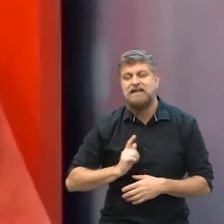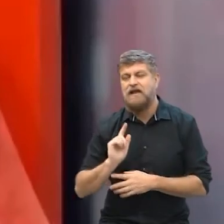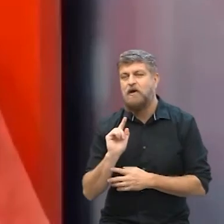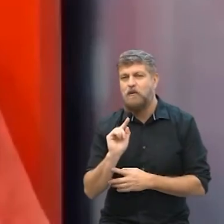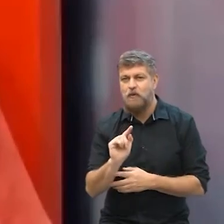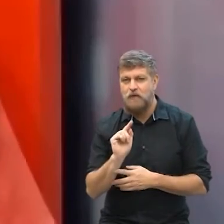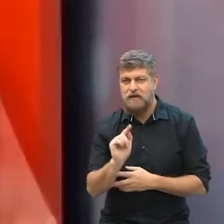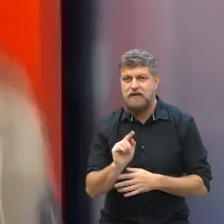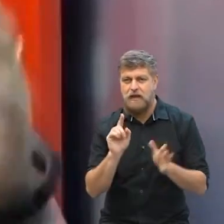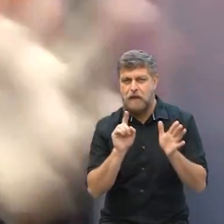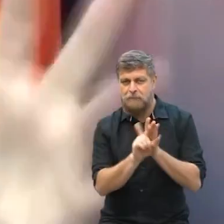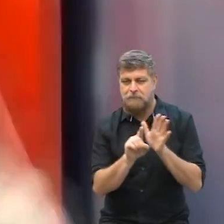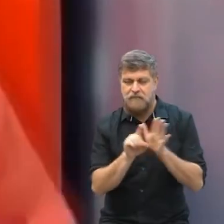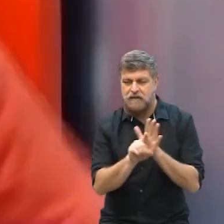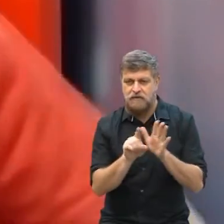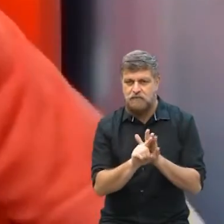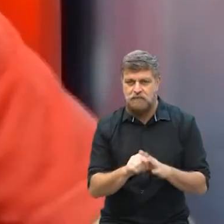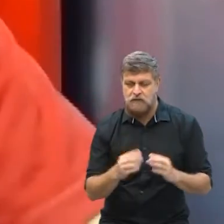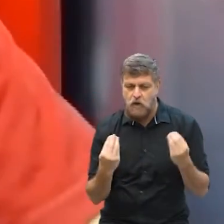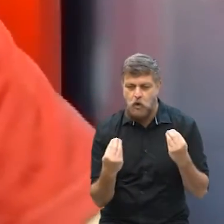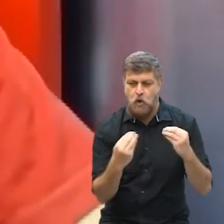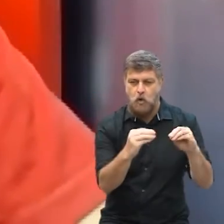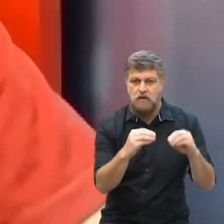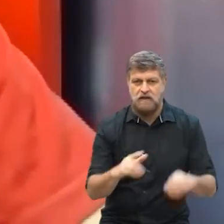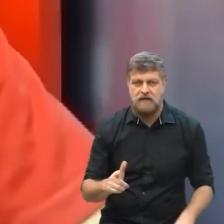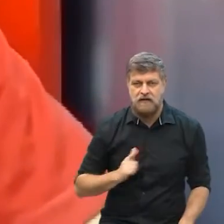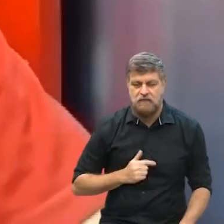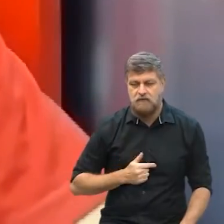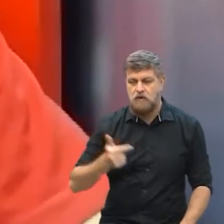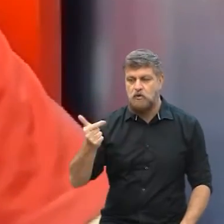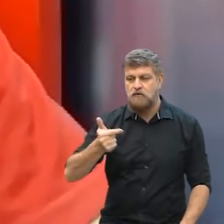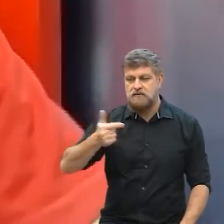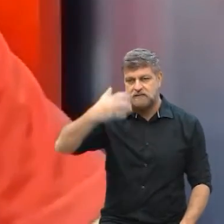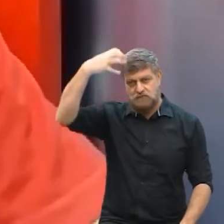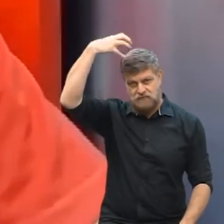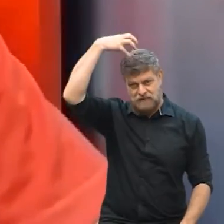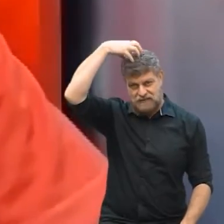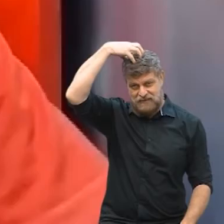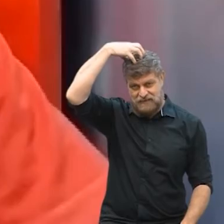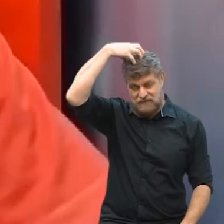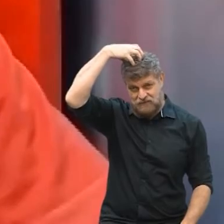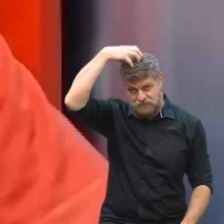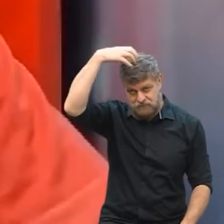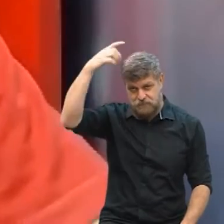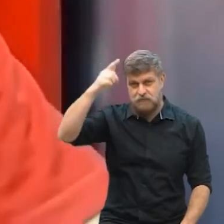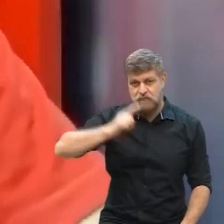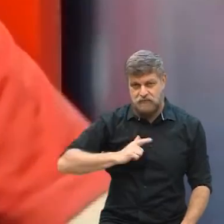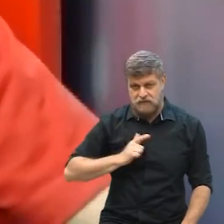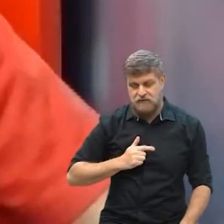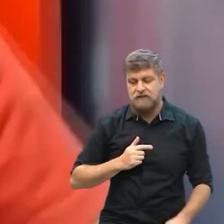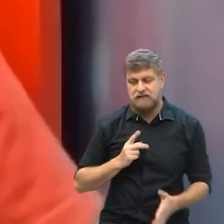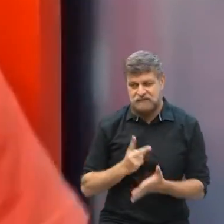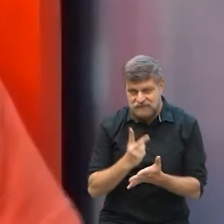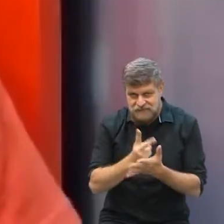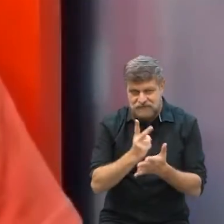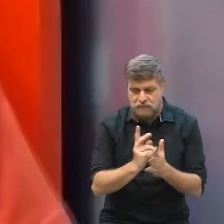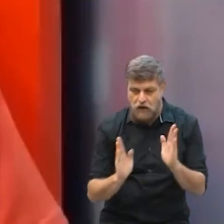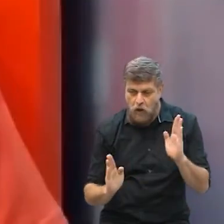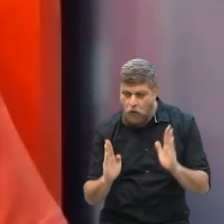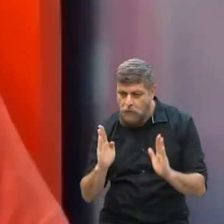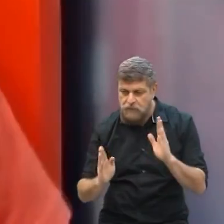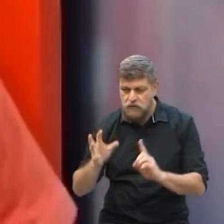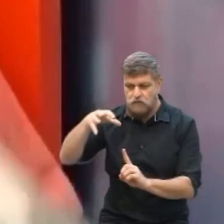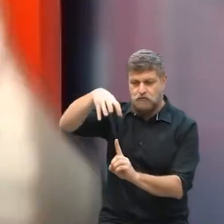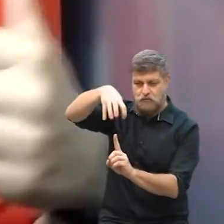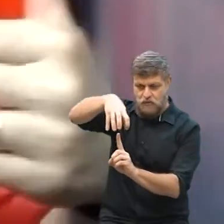de colocar, por algum motivo, aí o nosso segundo reinado. Nosso segundo reinado aparece bastante, nosso segundo período